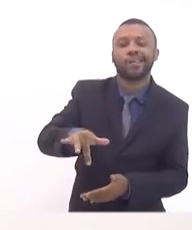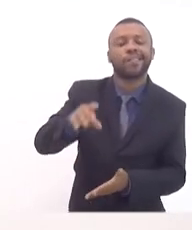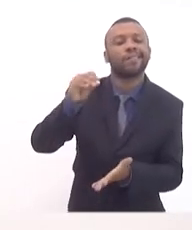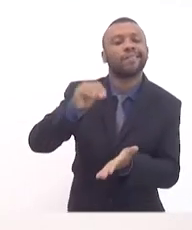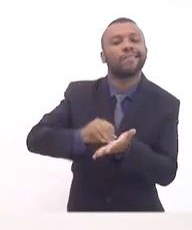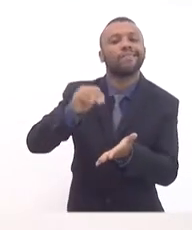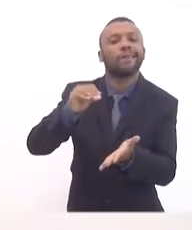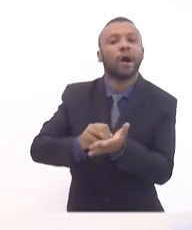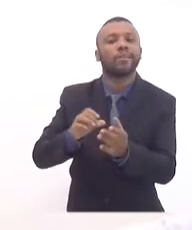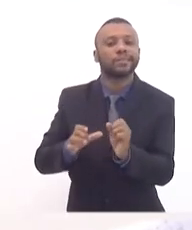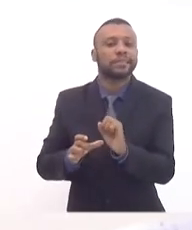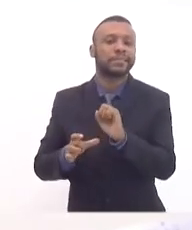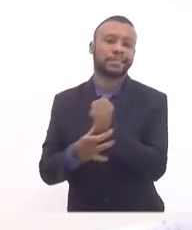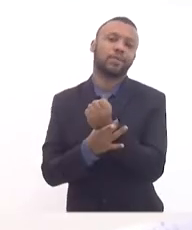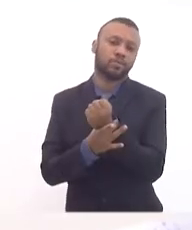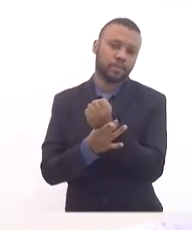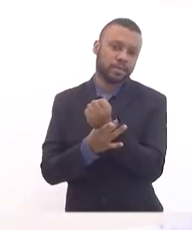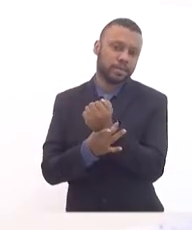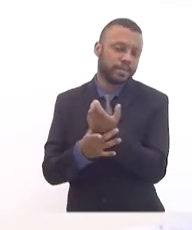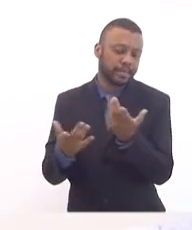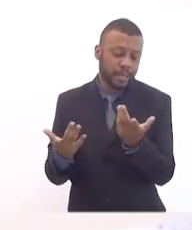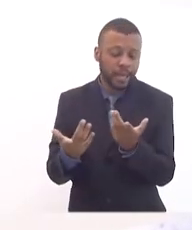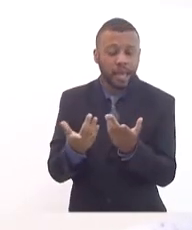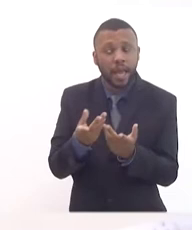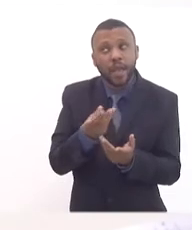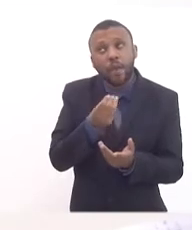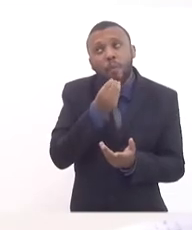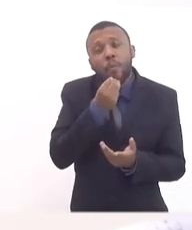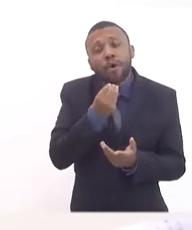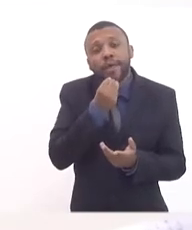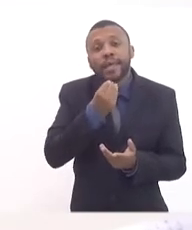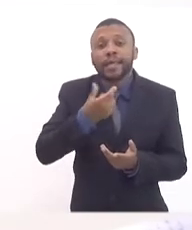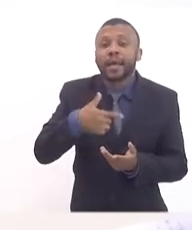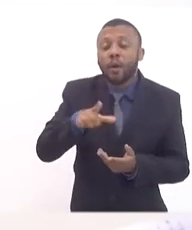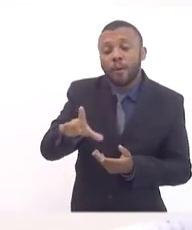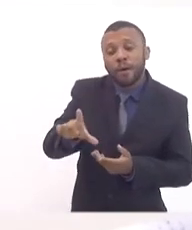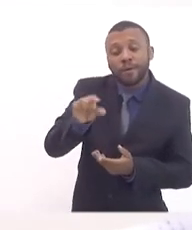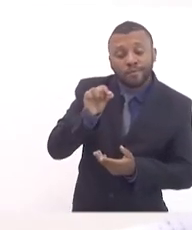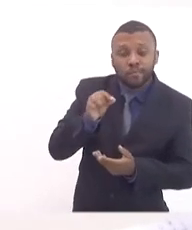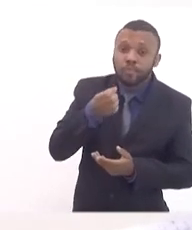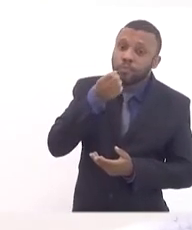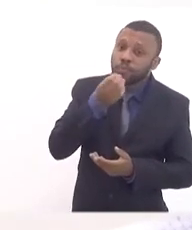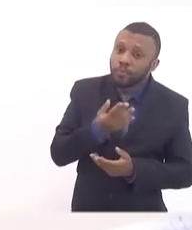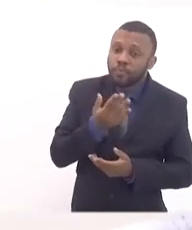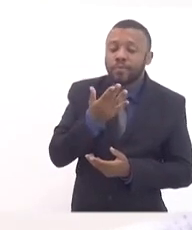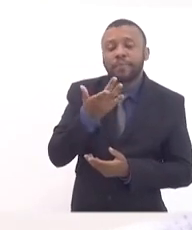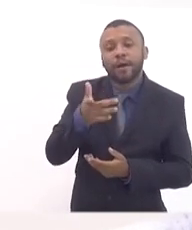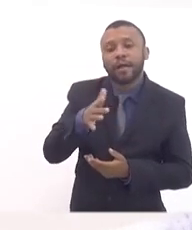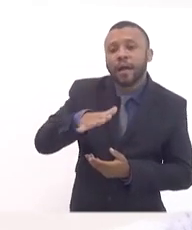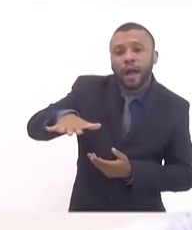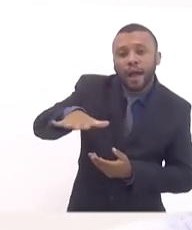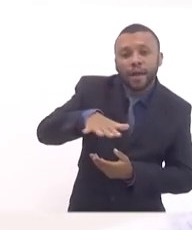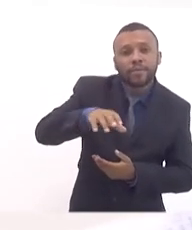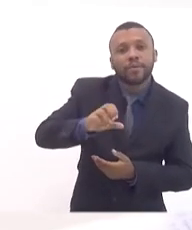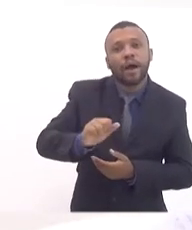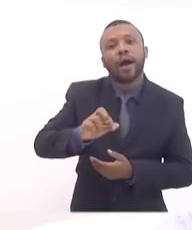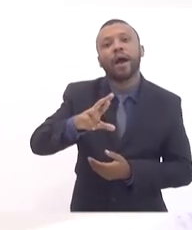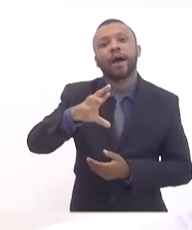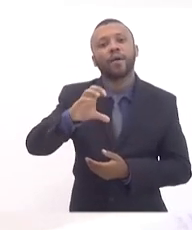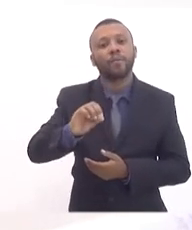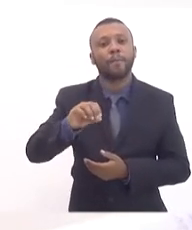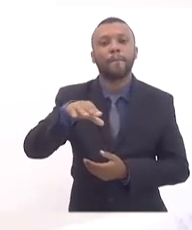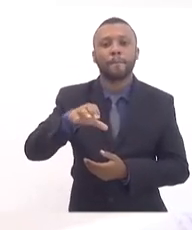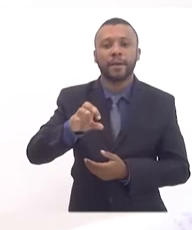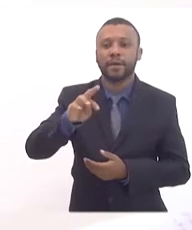e me parece que é poderia ser uma boa alternativa para o arco Metropolitano Então eu